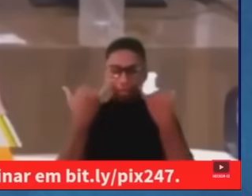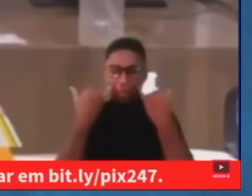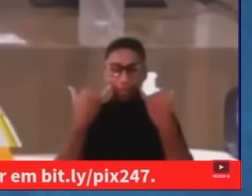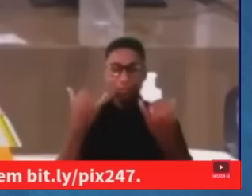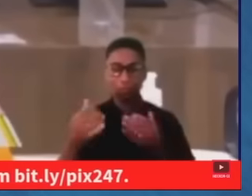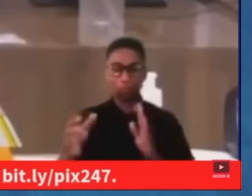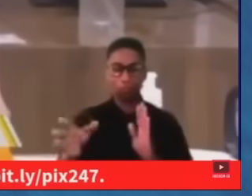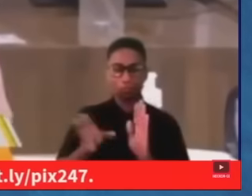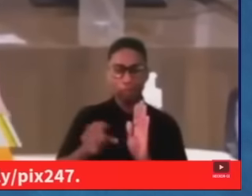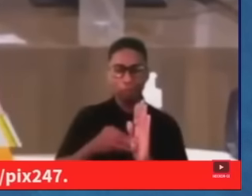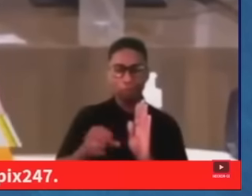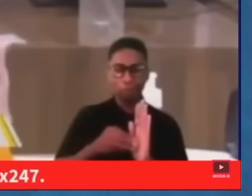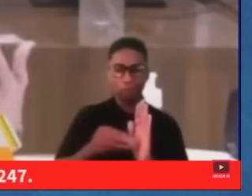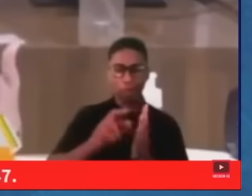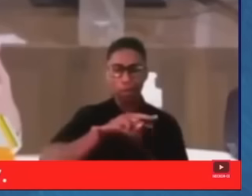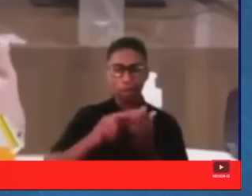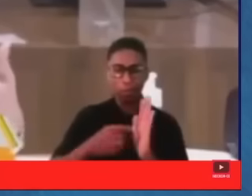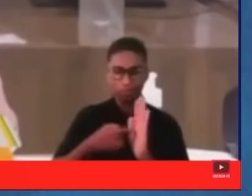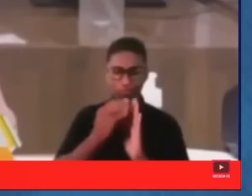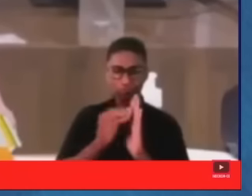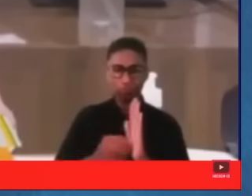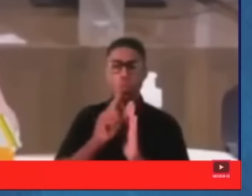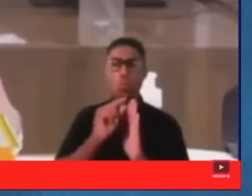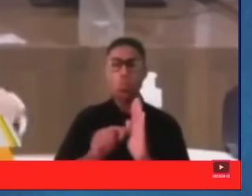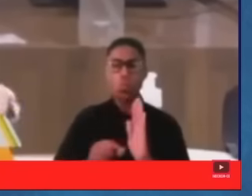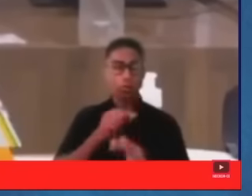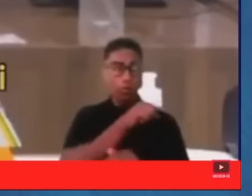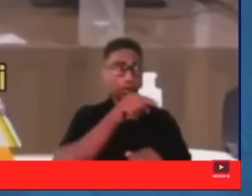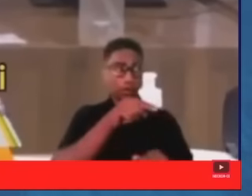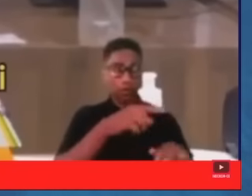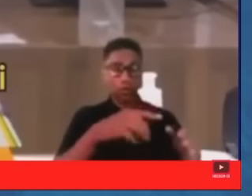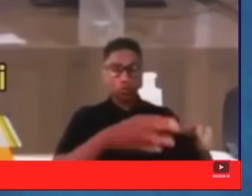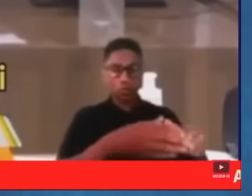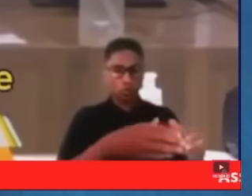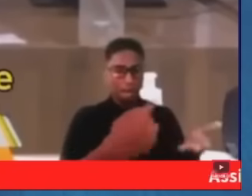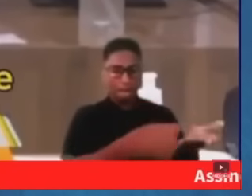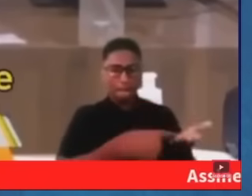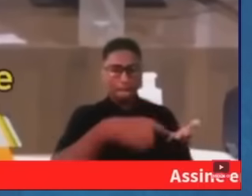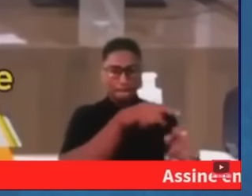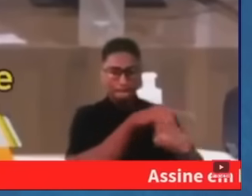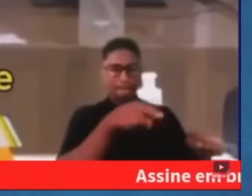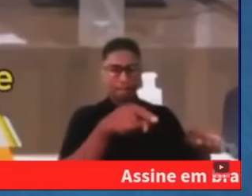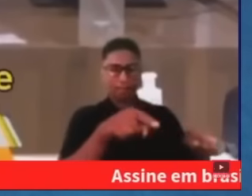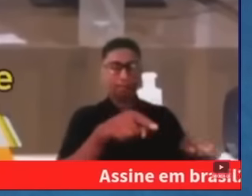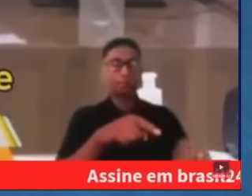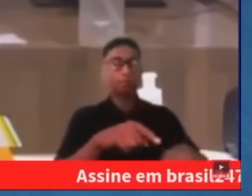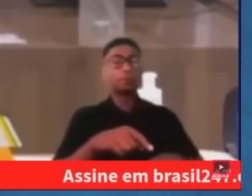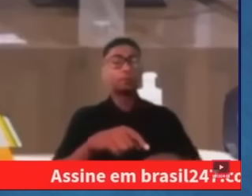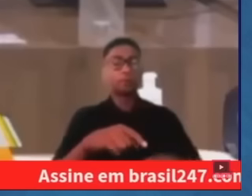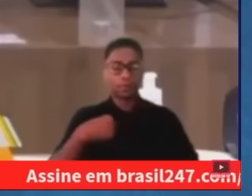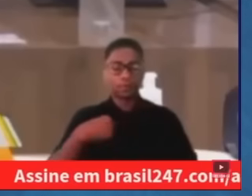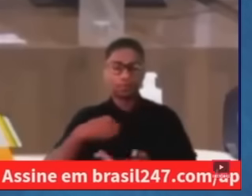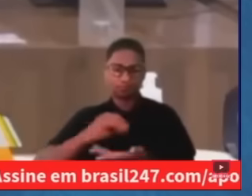ânimos exaltados até anotei os horários aqui meio-dia e meia do dia 7